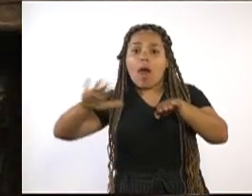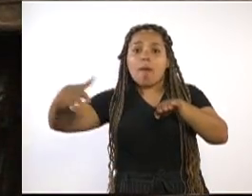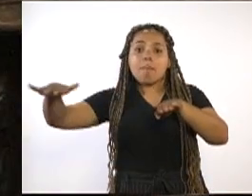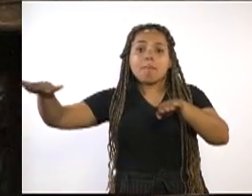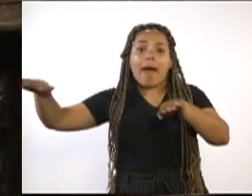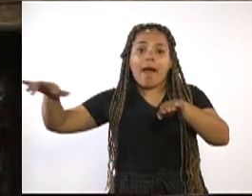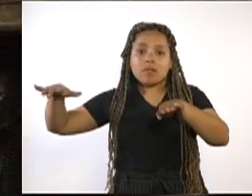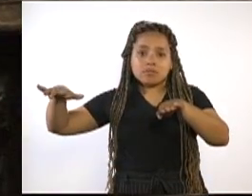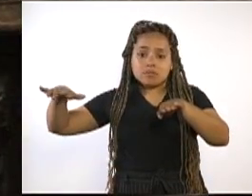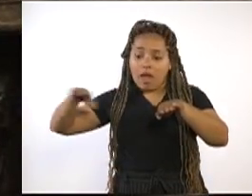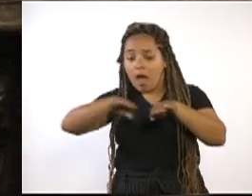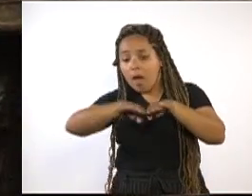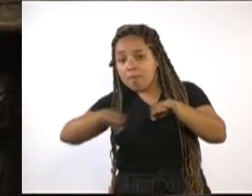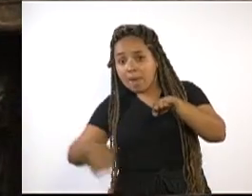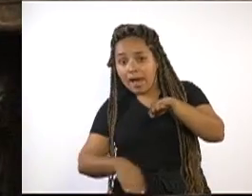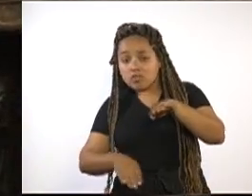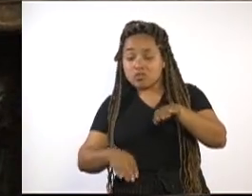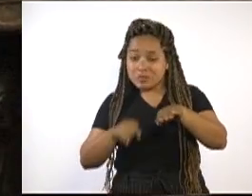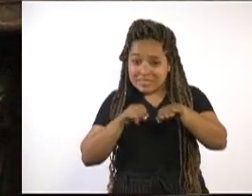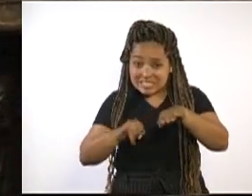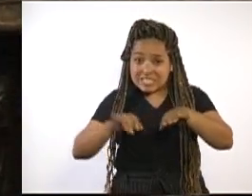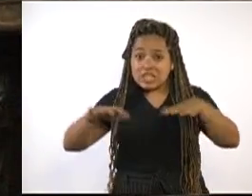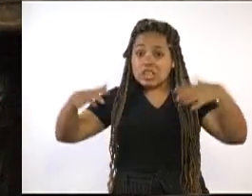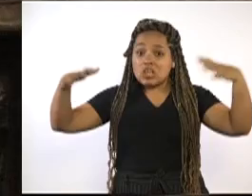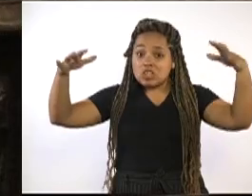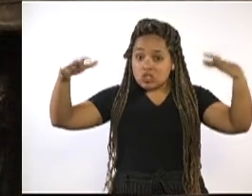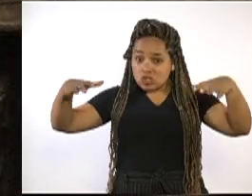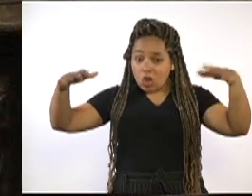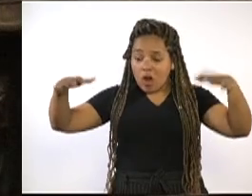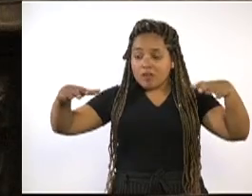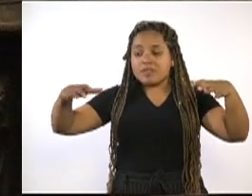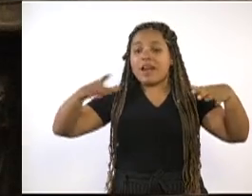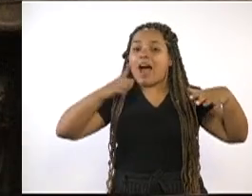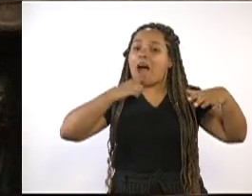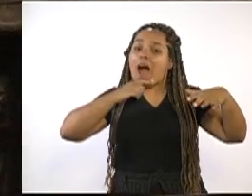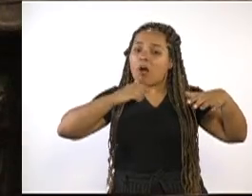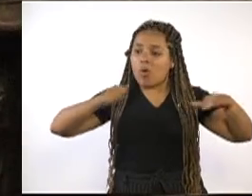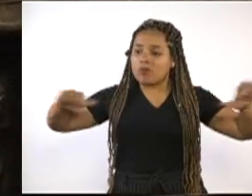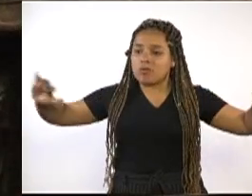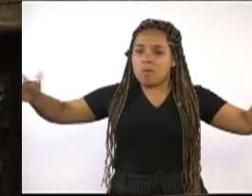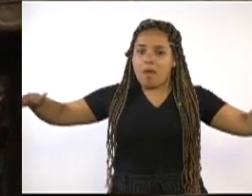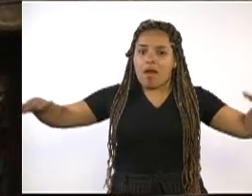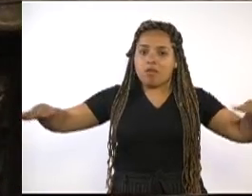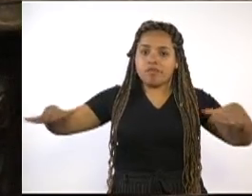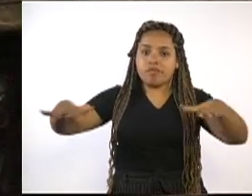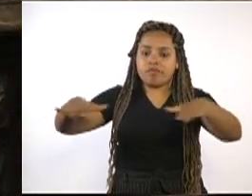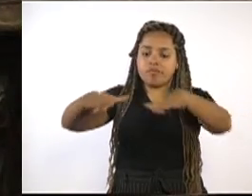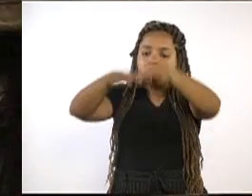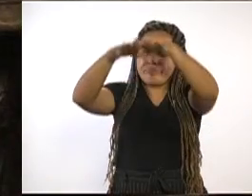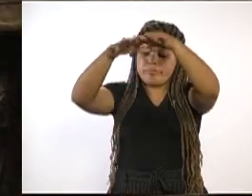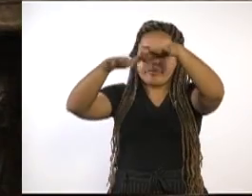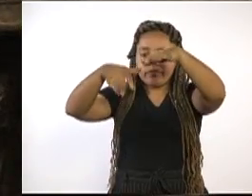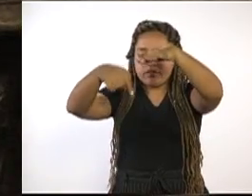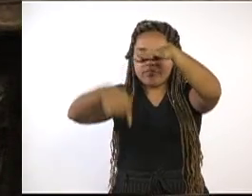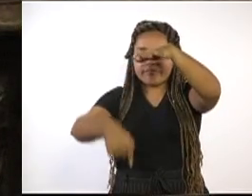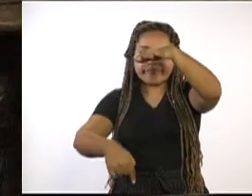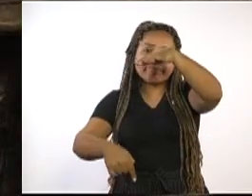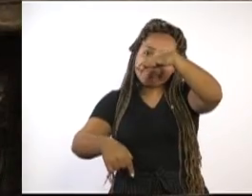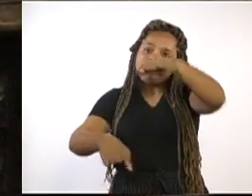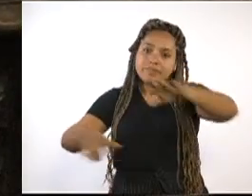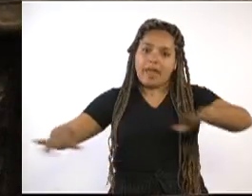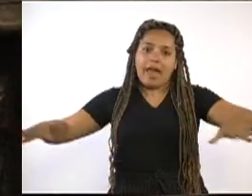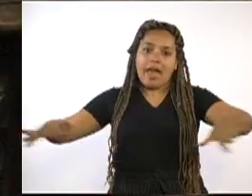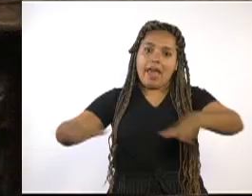áreas enchem. E quando deixarão de encher? Nunca. Porque elas